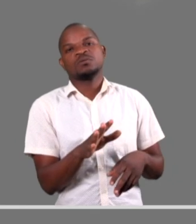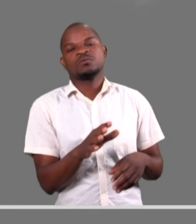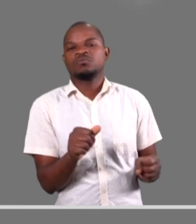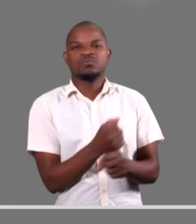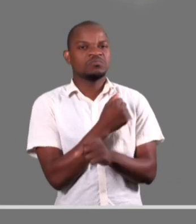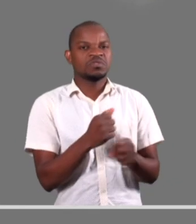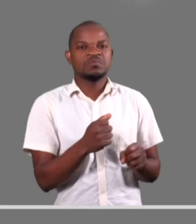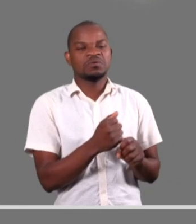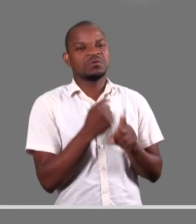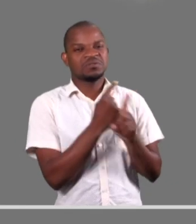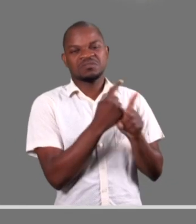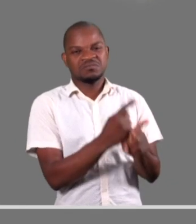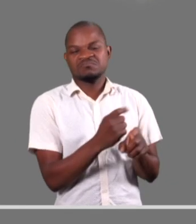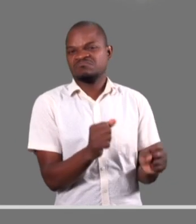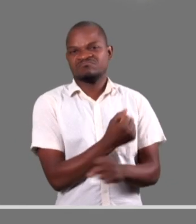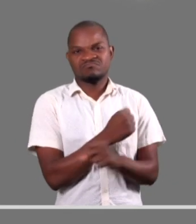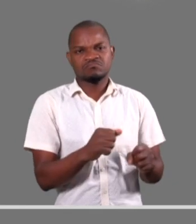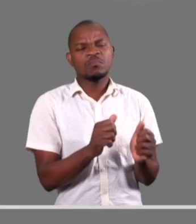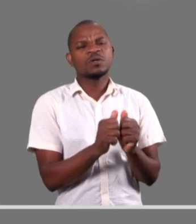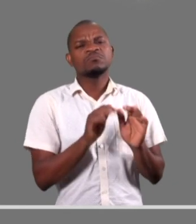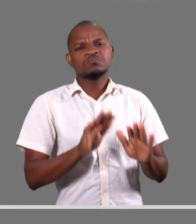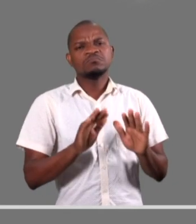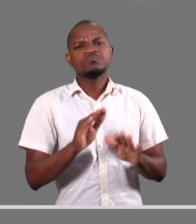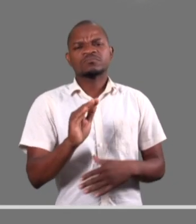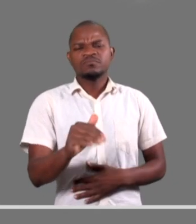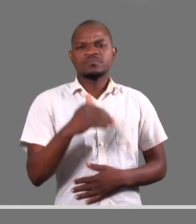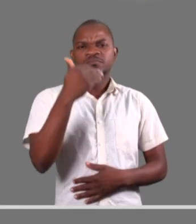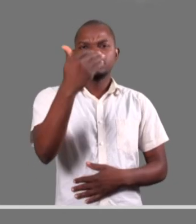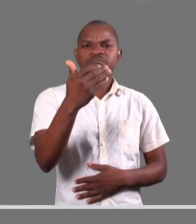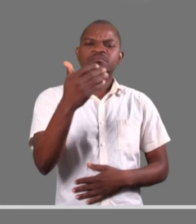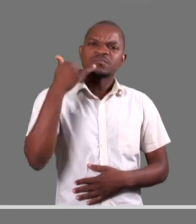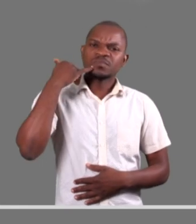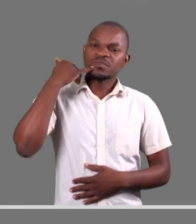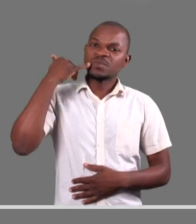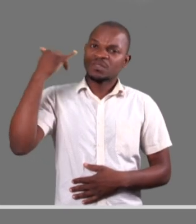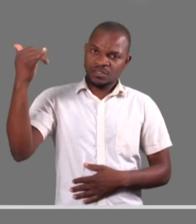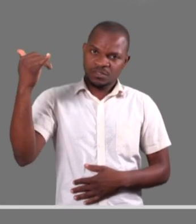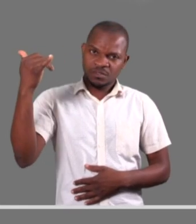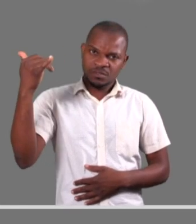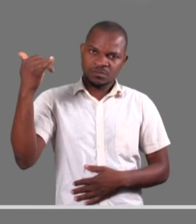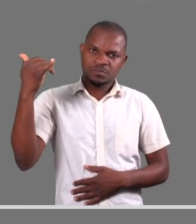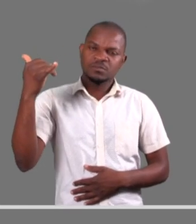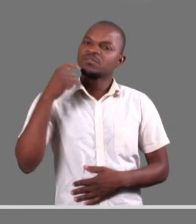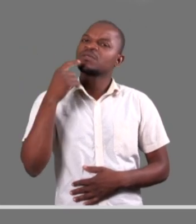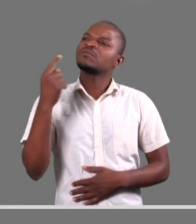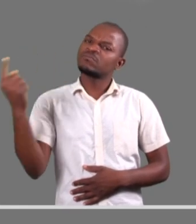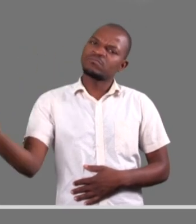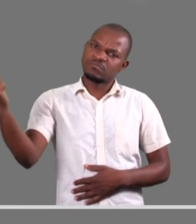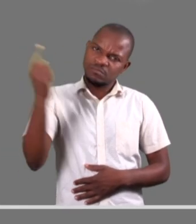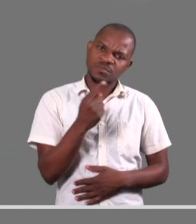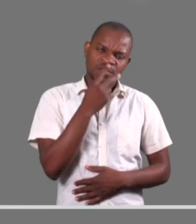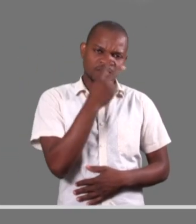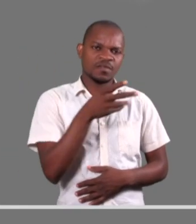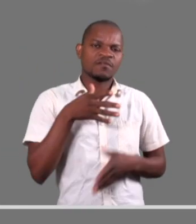E depois de um tempo, quando ligaram para ela, disseram, não se preocupe em vir ver a tua